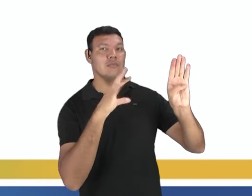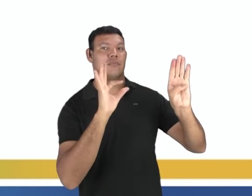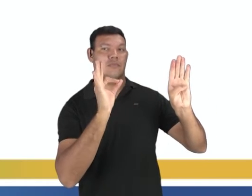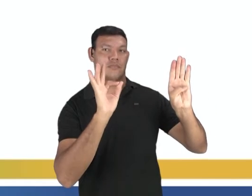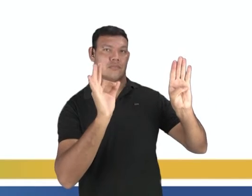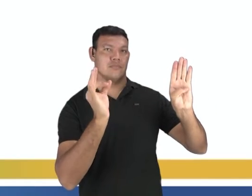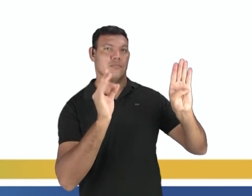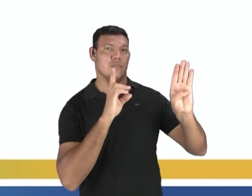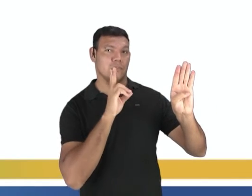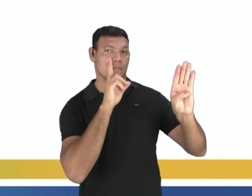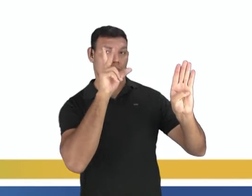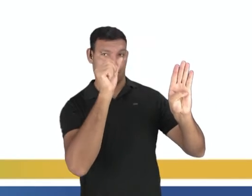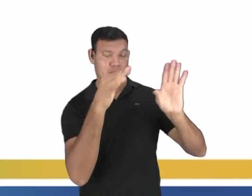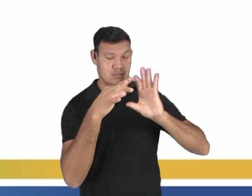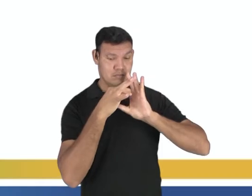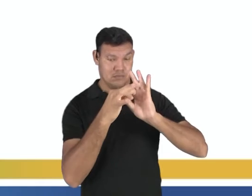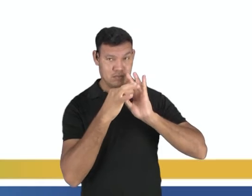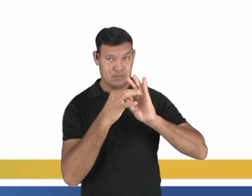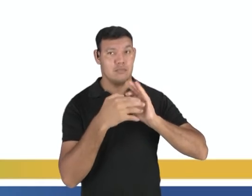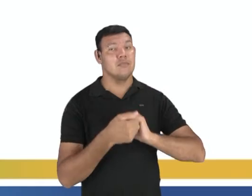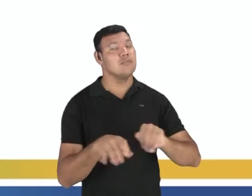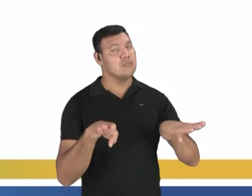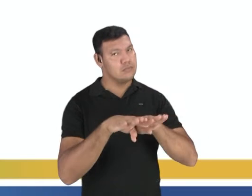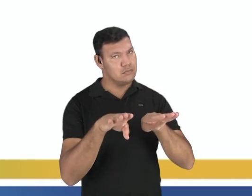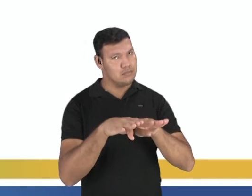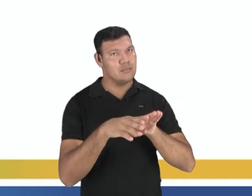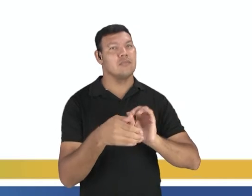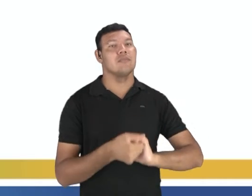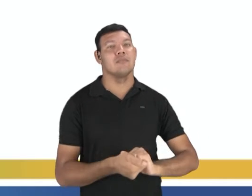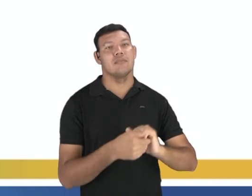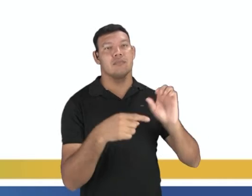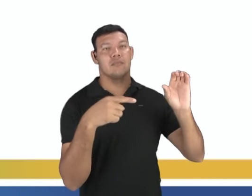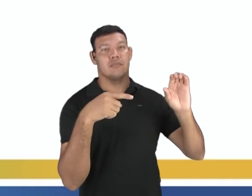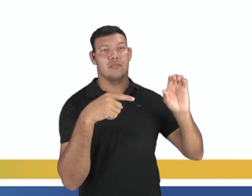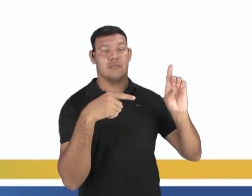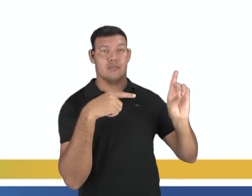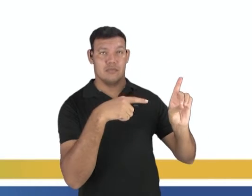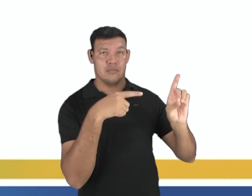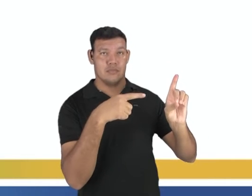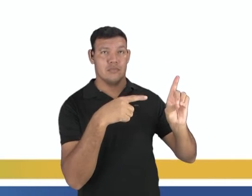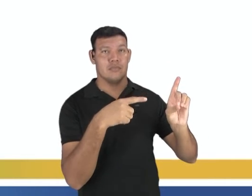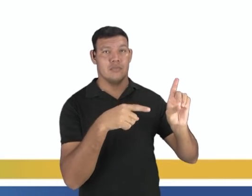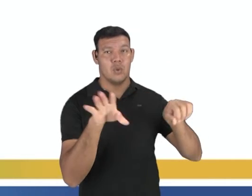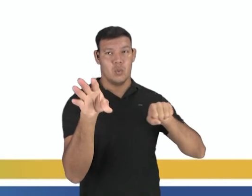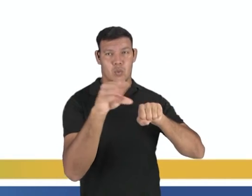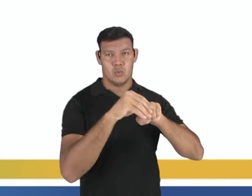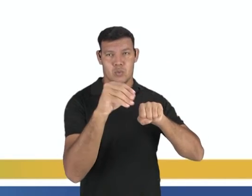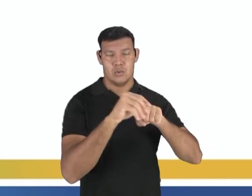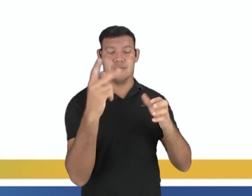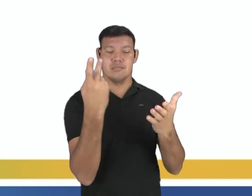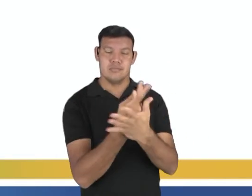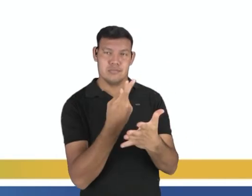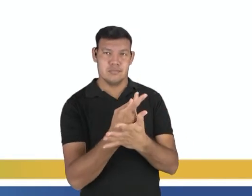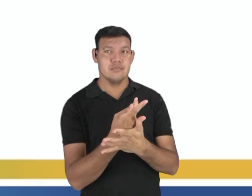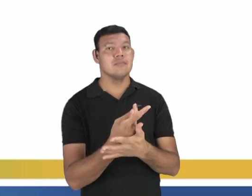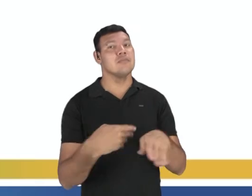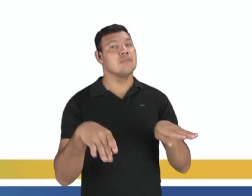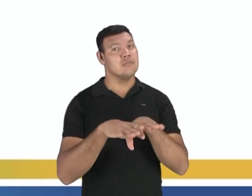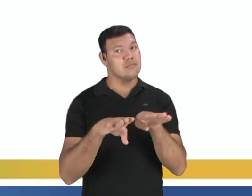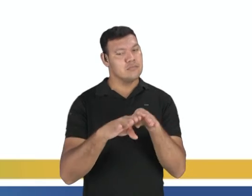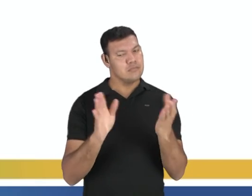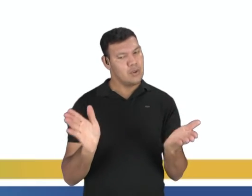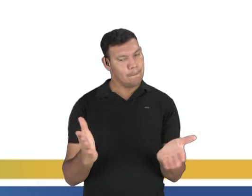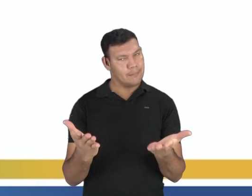letra B, fortalecimento de laços, também é benefício. A letra D, de dado, aprendizagem com os erros, também